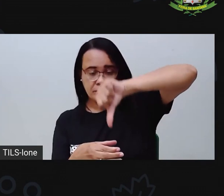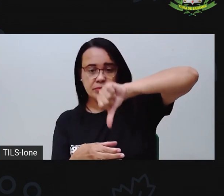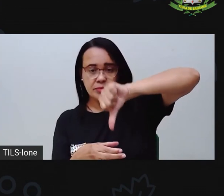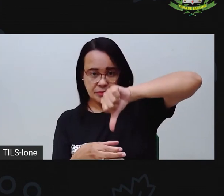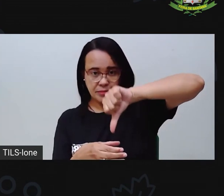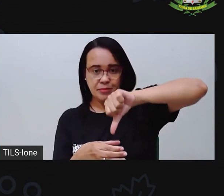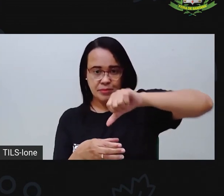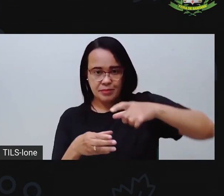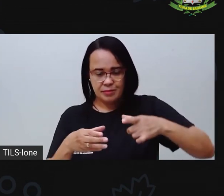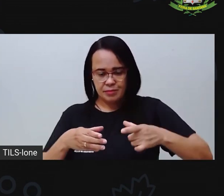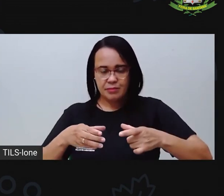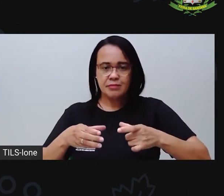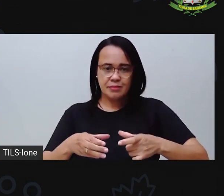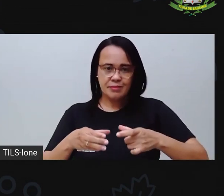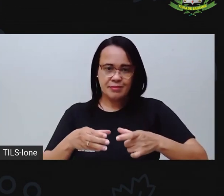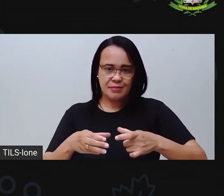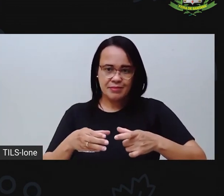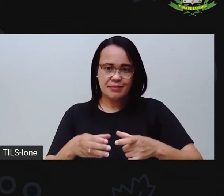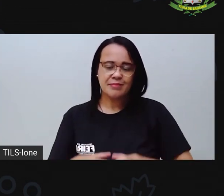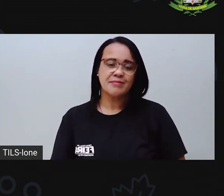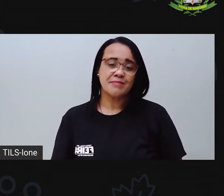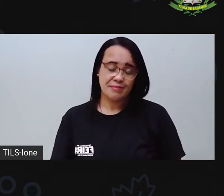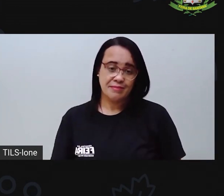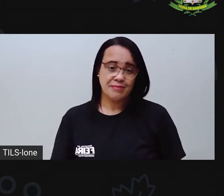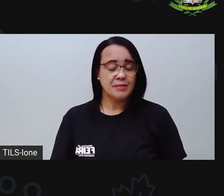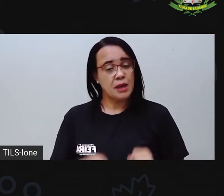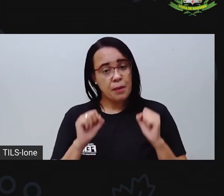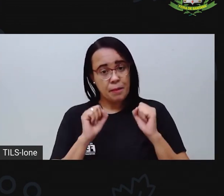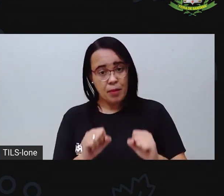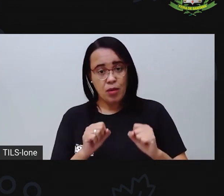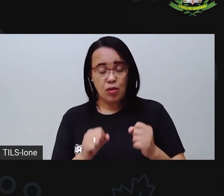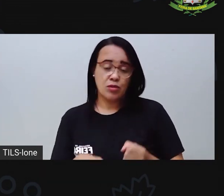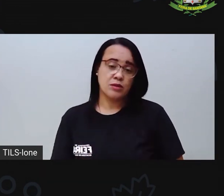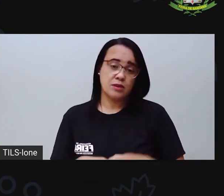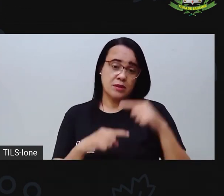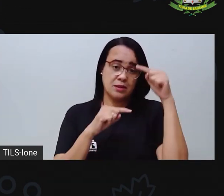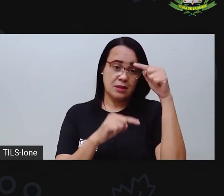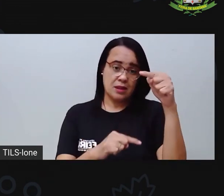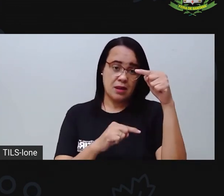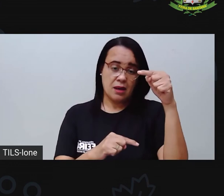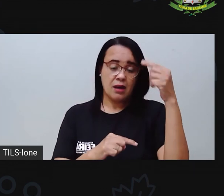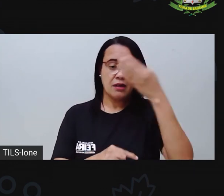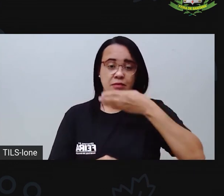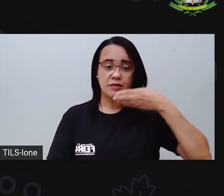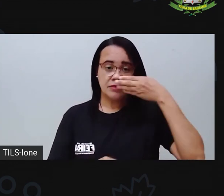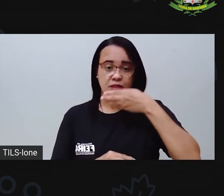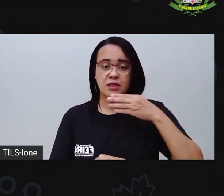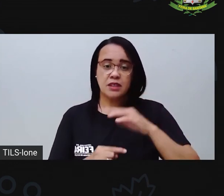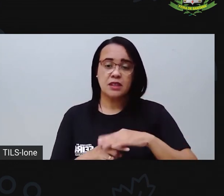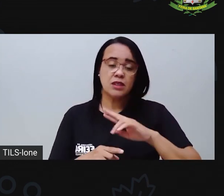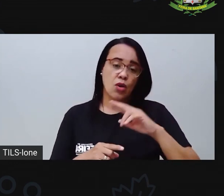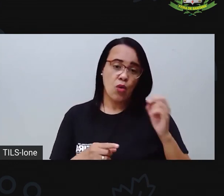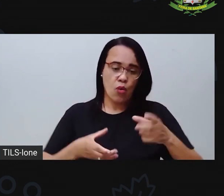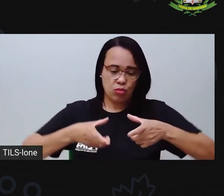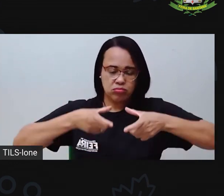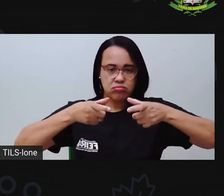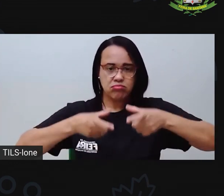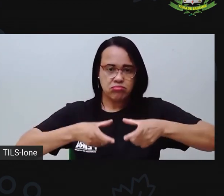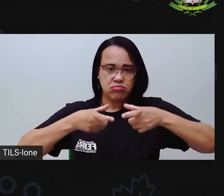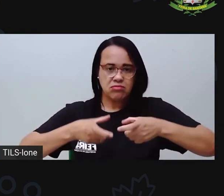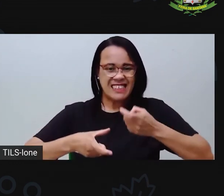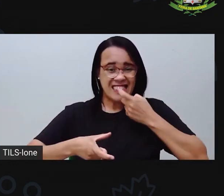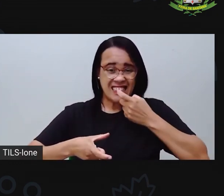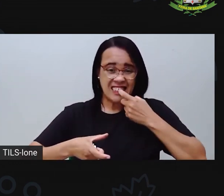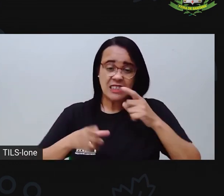uma vasilha. Como a Pró falou, pode ser uma garrafa PET ou pode ser um recipiente como esse que a Pró está usando aqui, tá